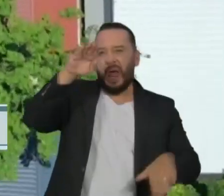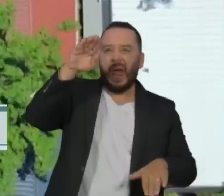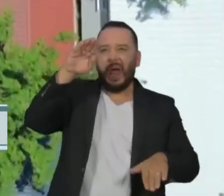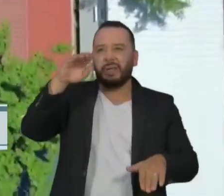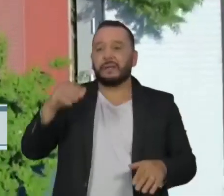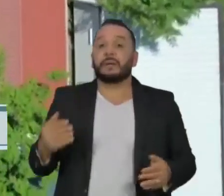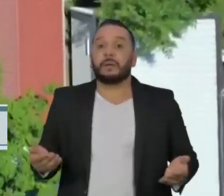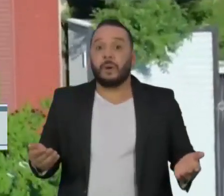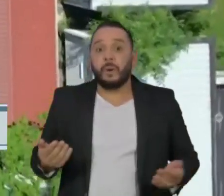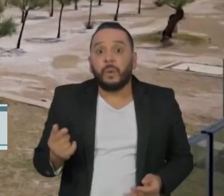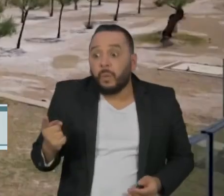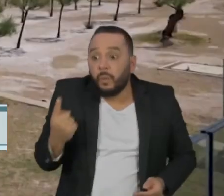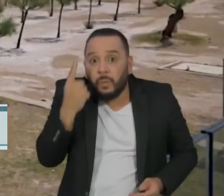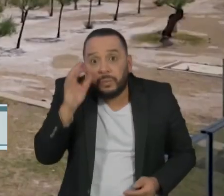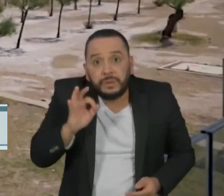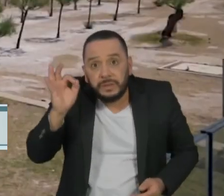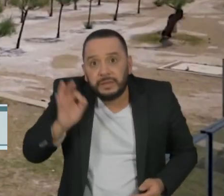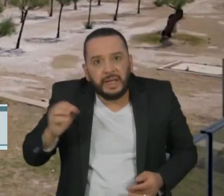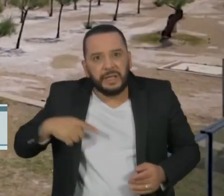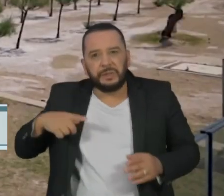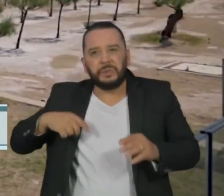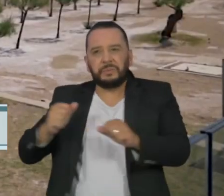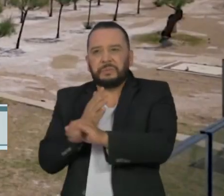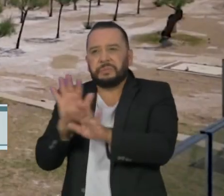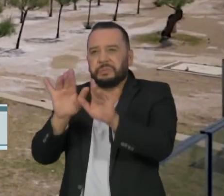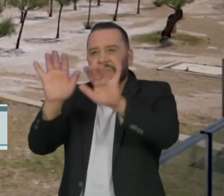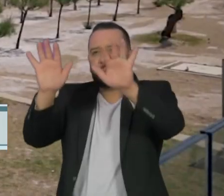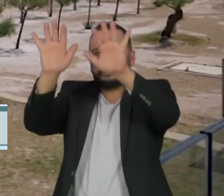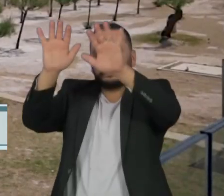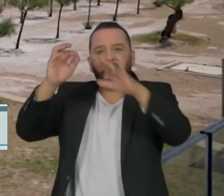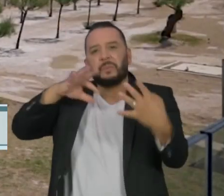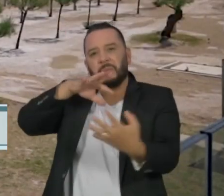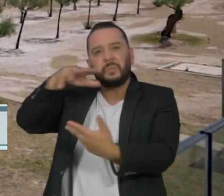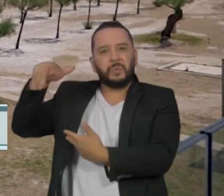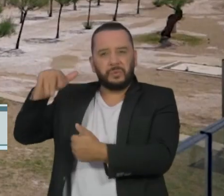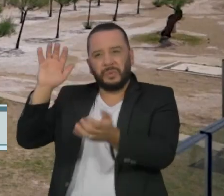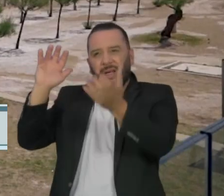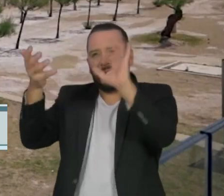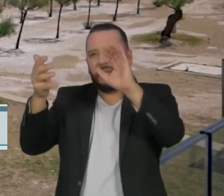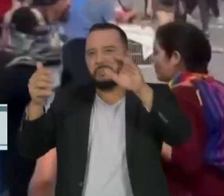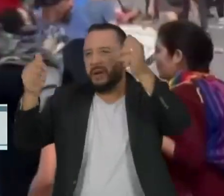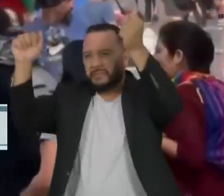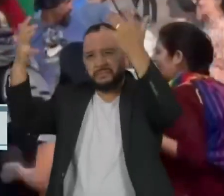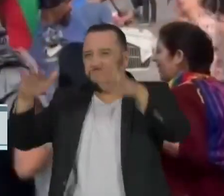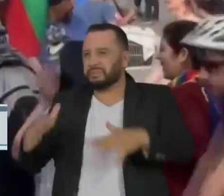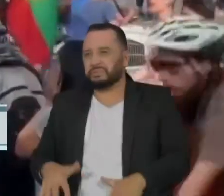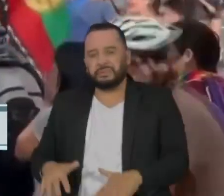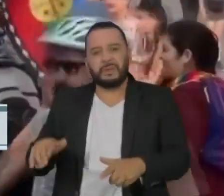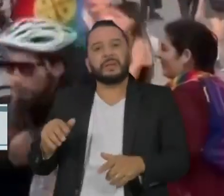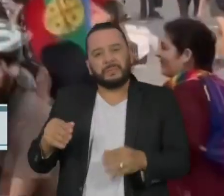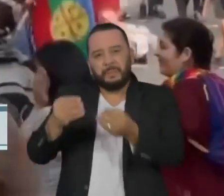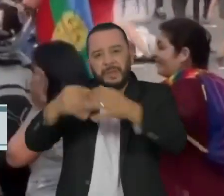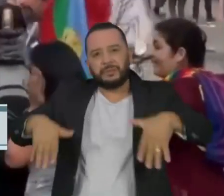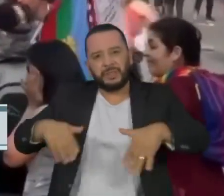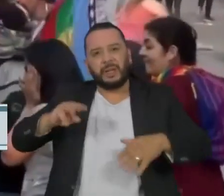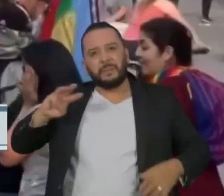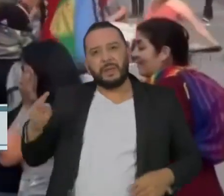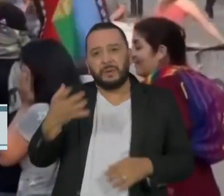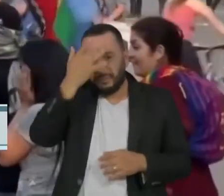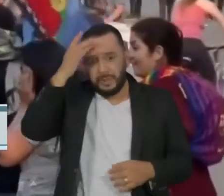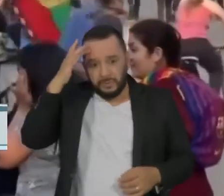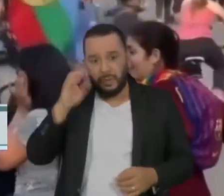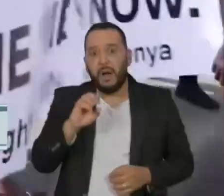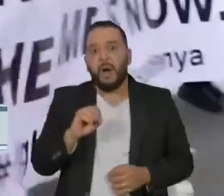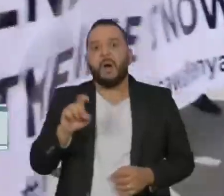apenas 1% mostra que o planeta caminha para uma catástrofe climática, colocando em crise a vida de milhões de pessoas. A Oxfam afirma